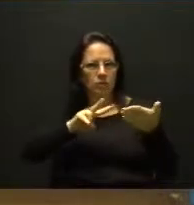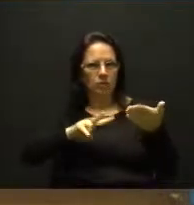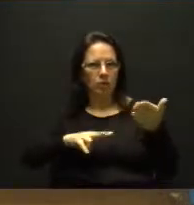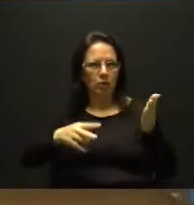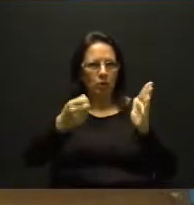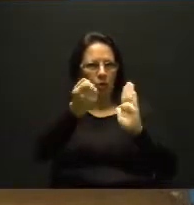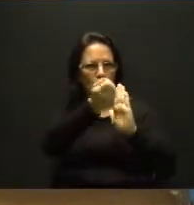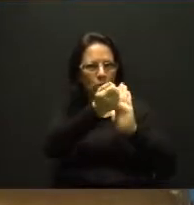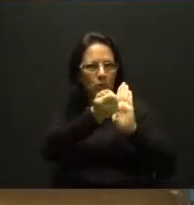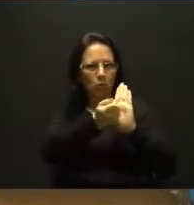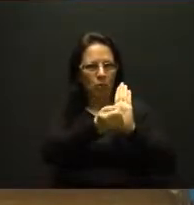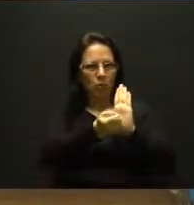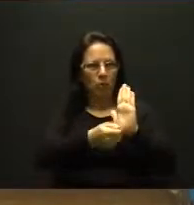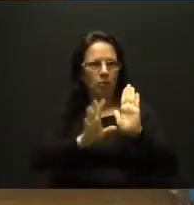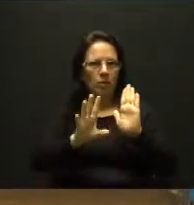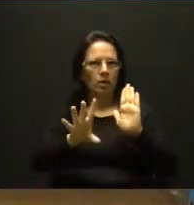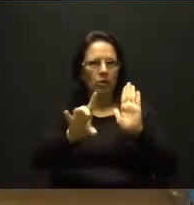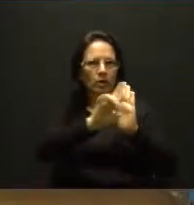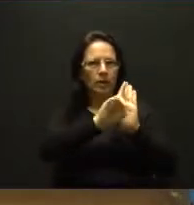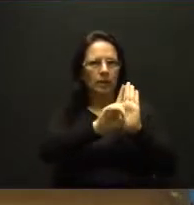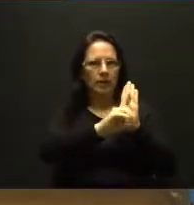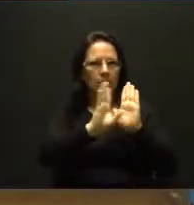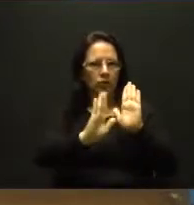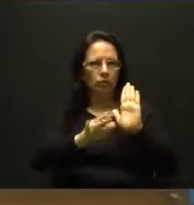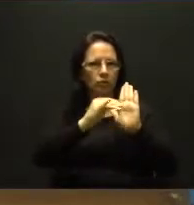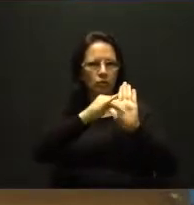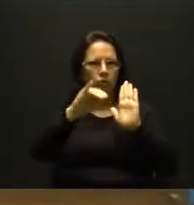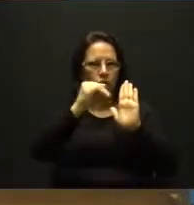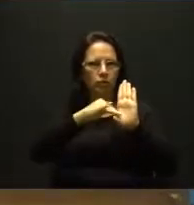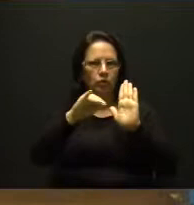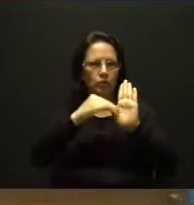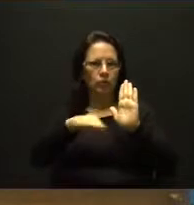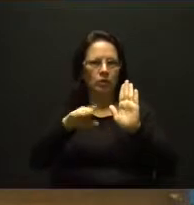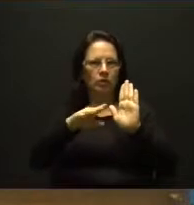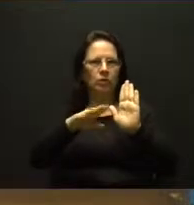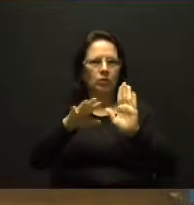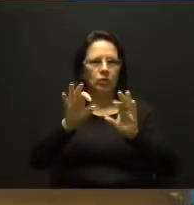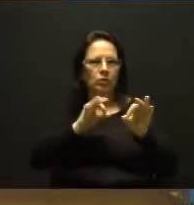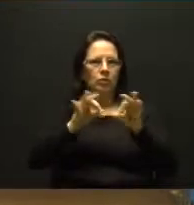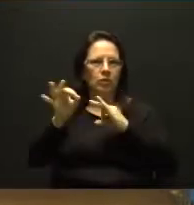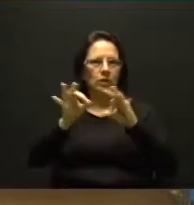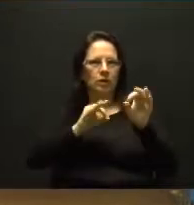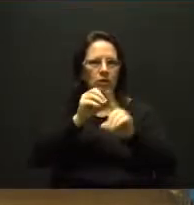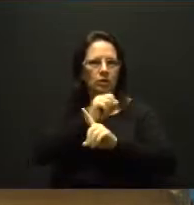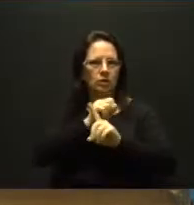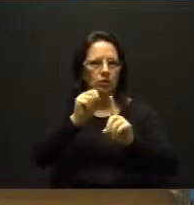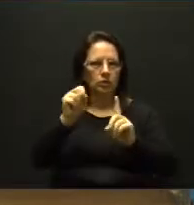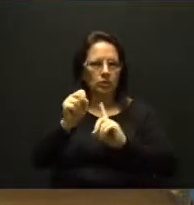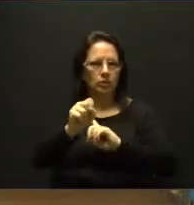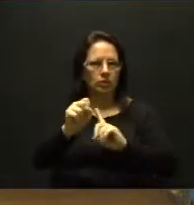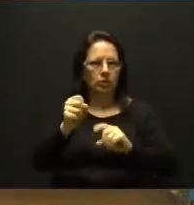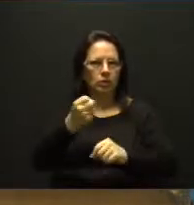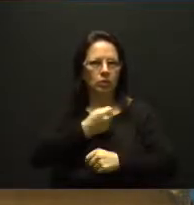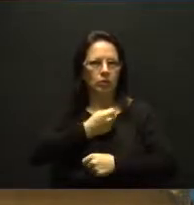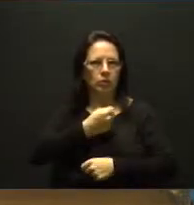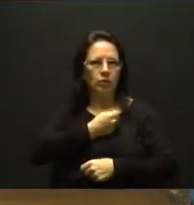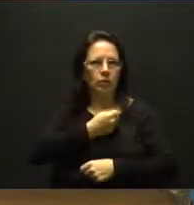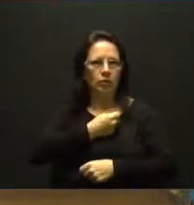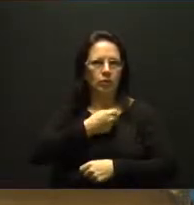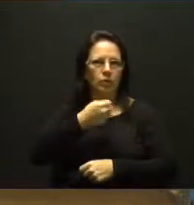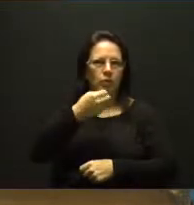e um decreto já publicado que qualificou a organização social nos termos da lei do número